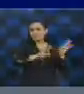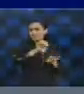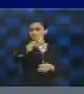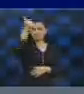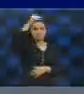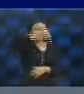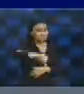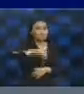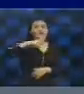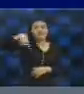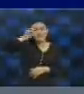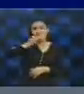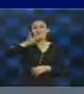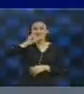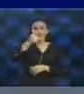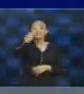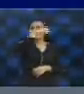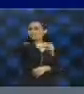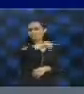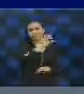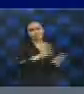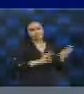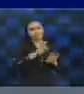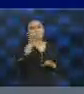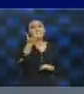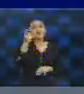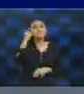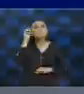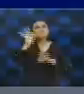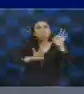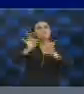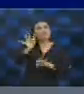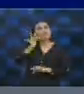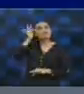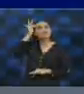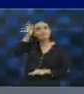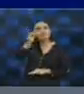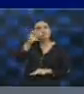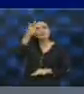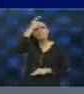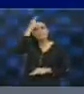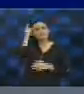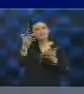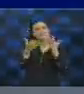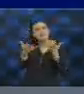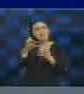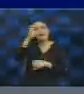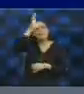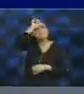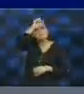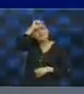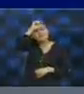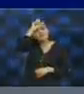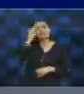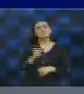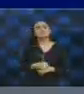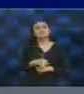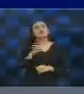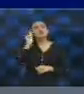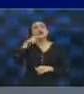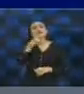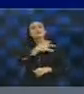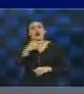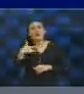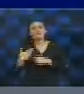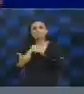essa reprovação. Nós queremos falar de futuro, de esperança. Nós queremos falar do tempo de aprender. Nós queremos falar do Saúde em Minha